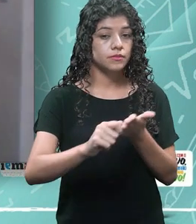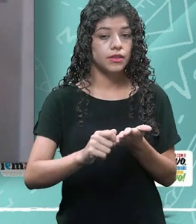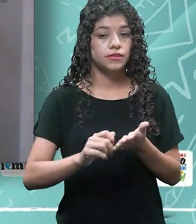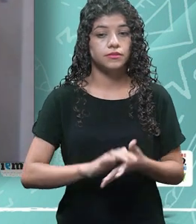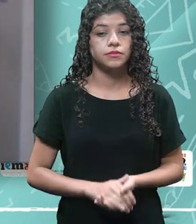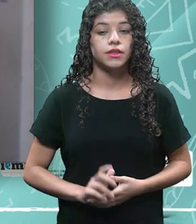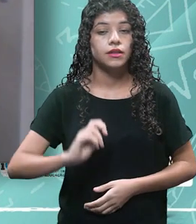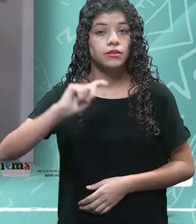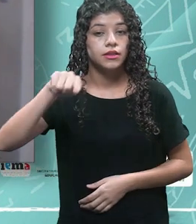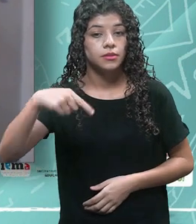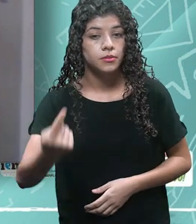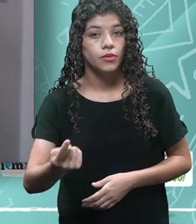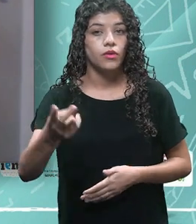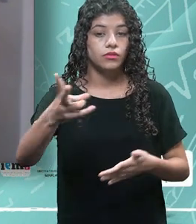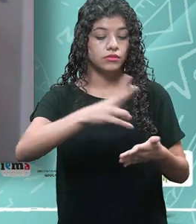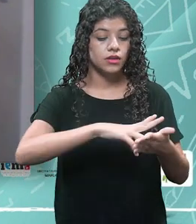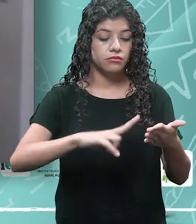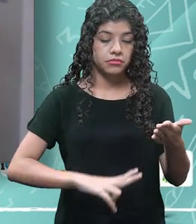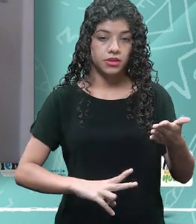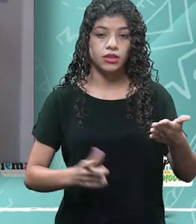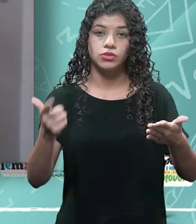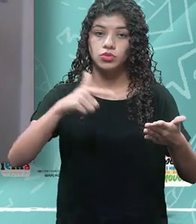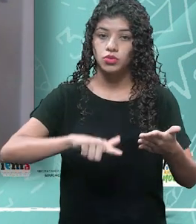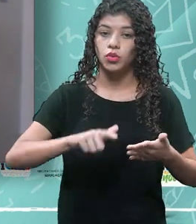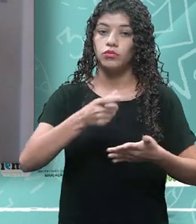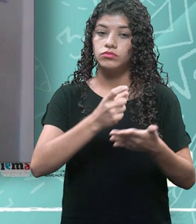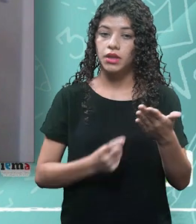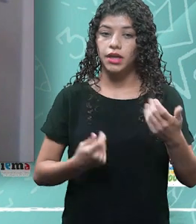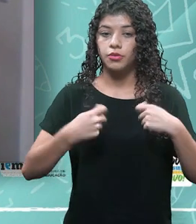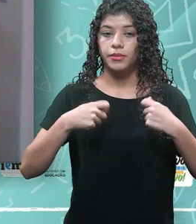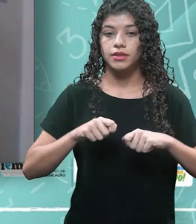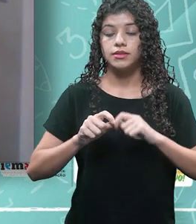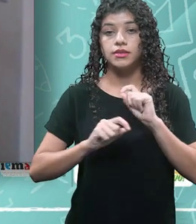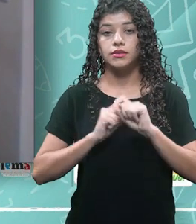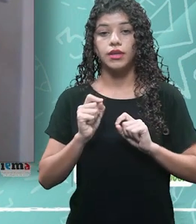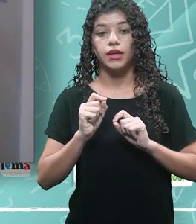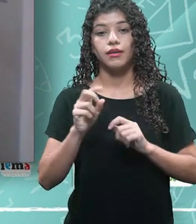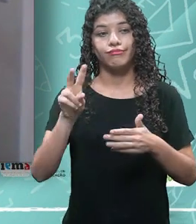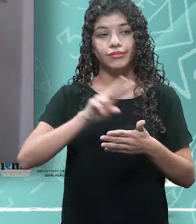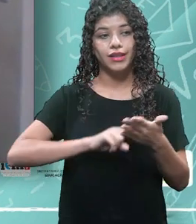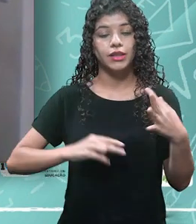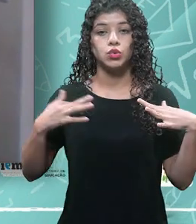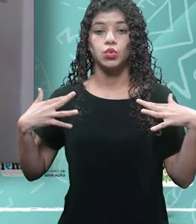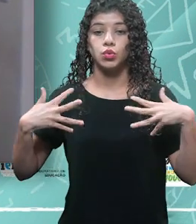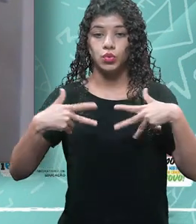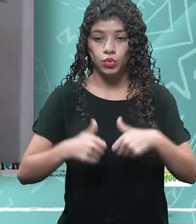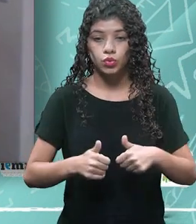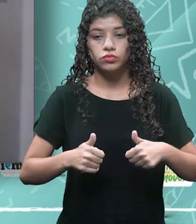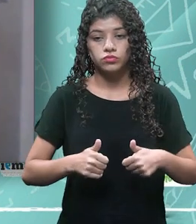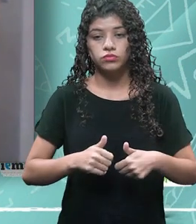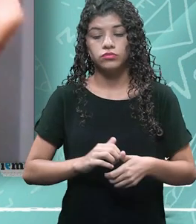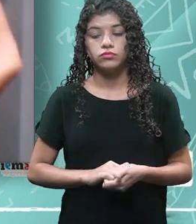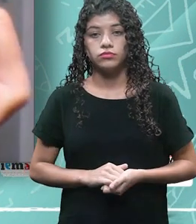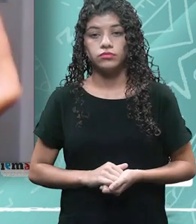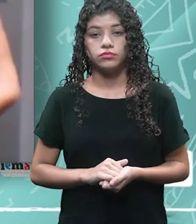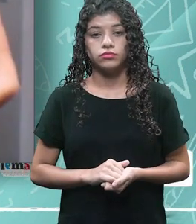principais e quando você for fazer a terceira leitura do texto você não precisa ler o texto todo se você riscou